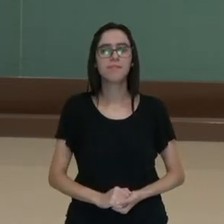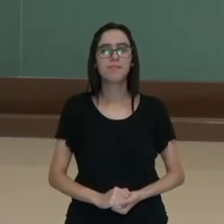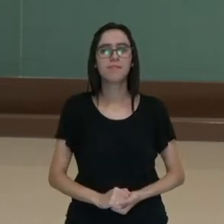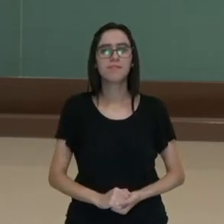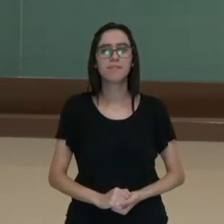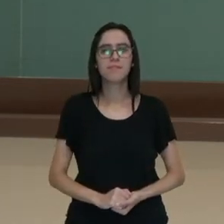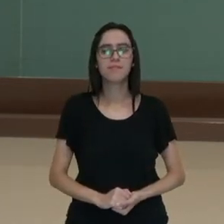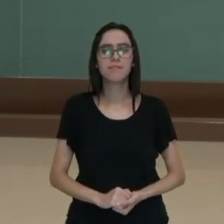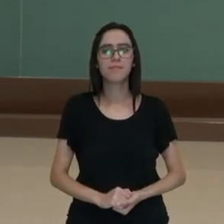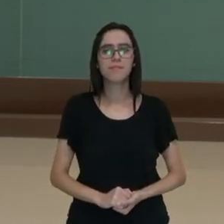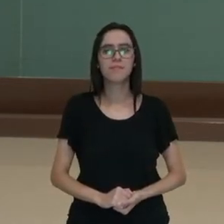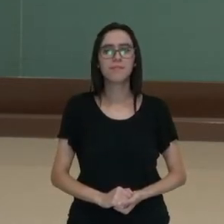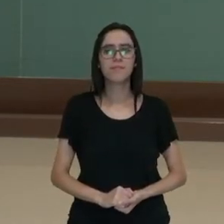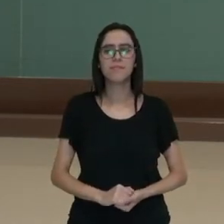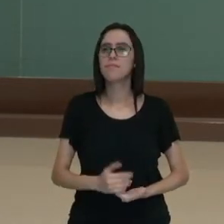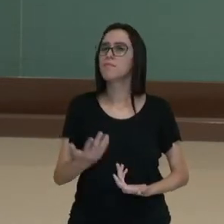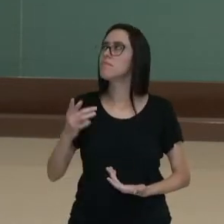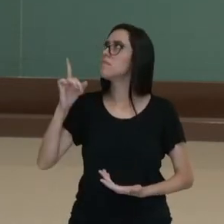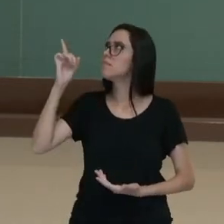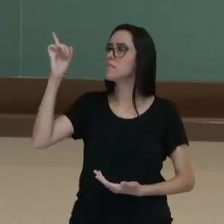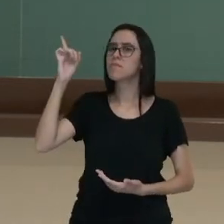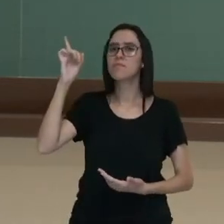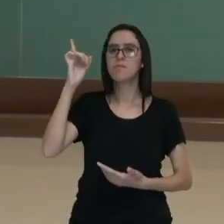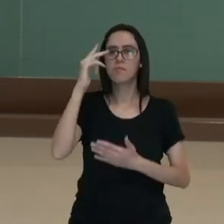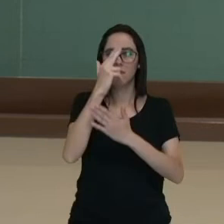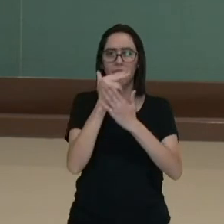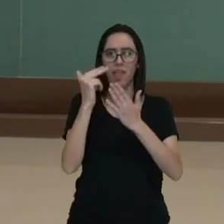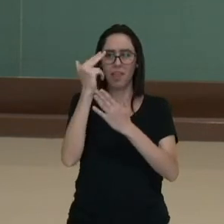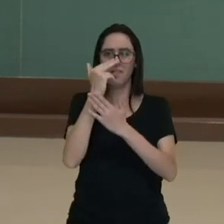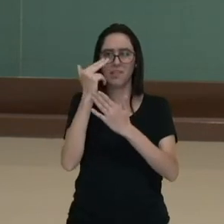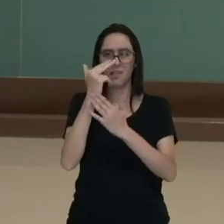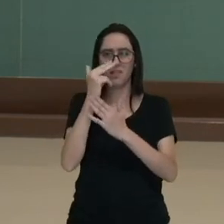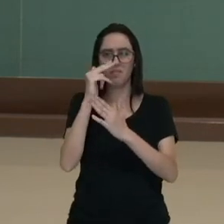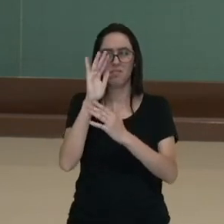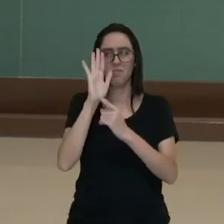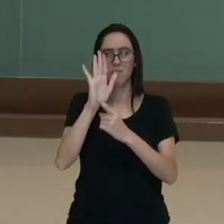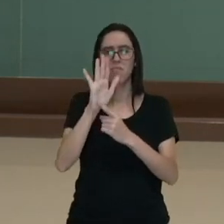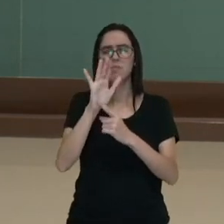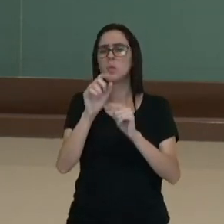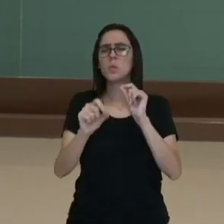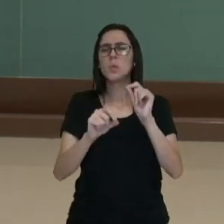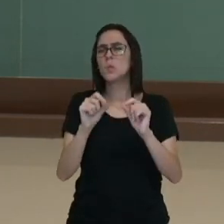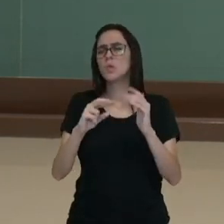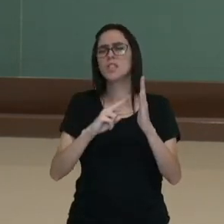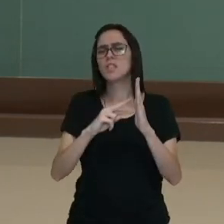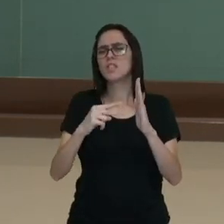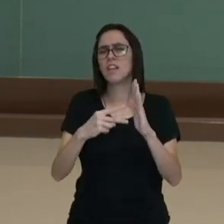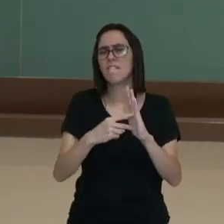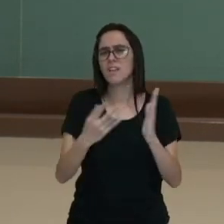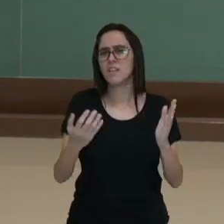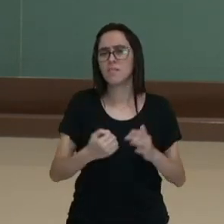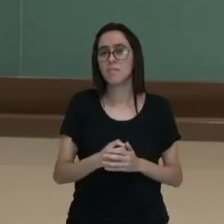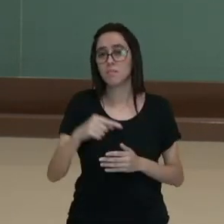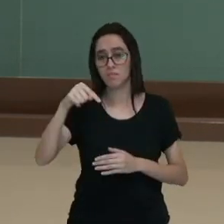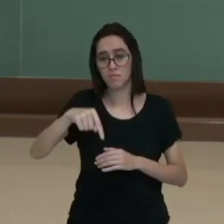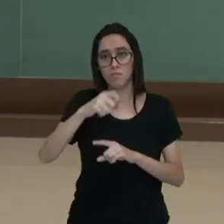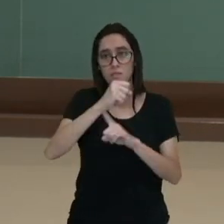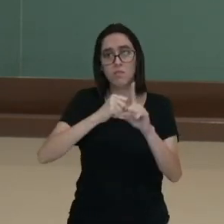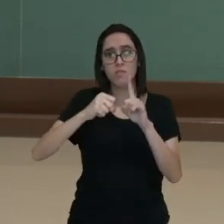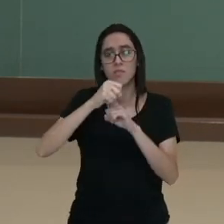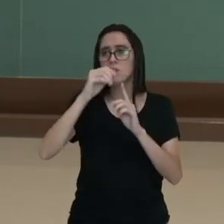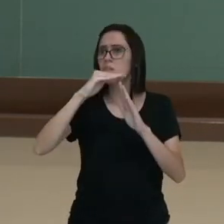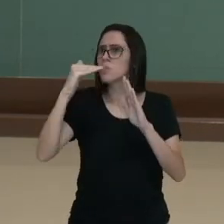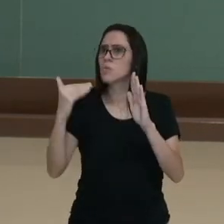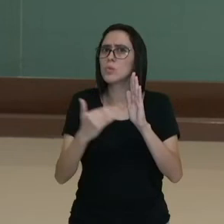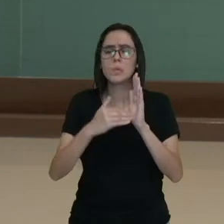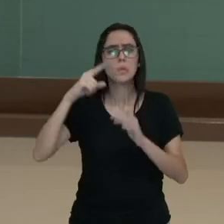Ah, qual é a crítica? Agora vamos pensar em la crítica. Qual é a crítica da vinheta? Uma sociedade em la que todo tem um